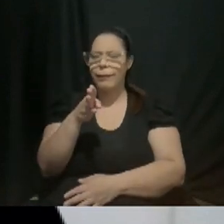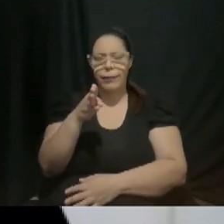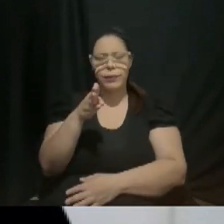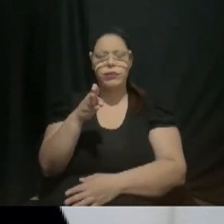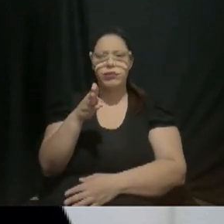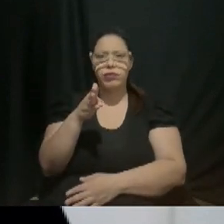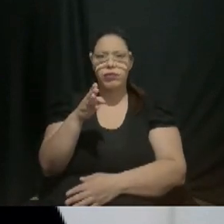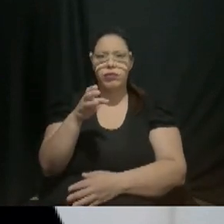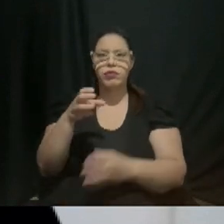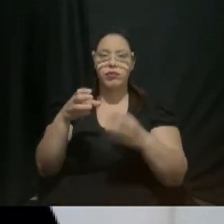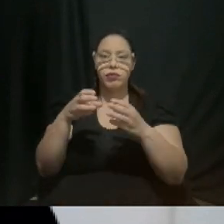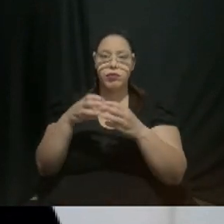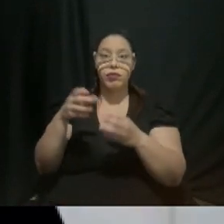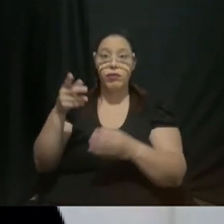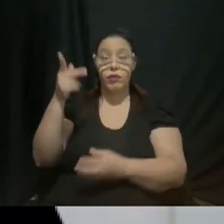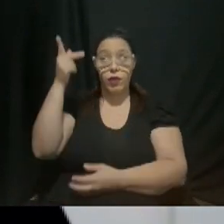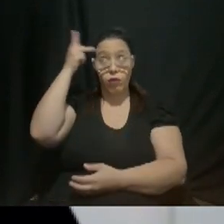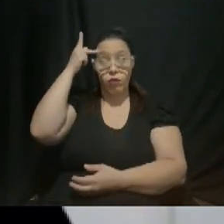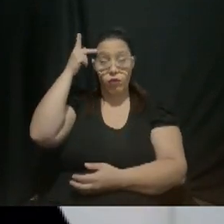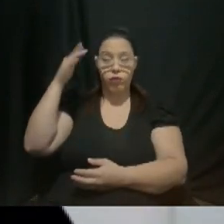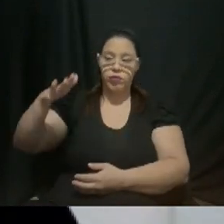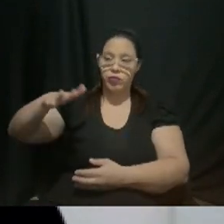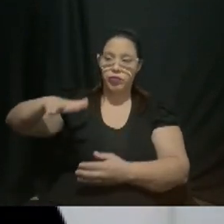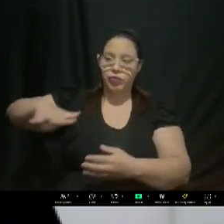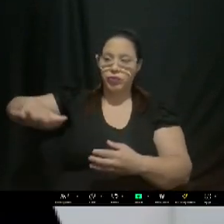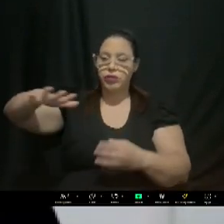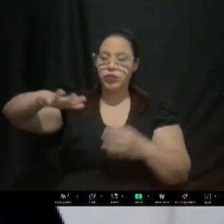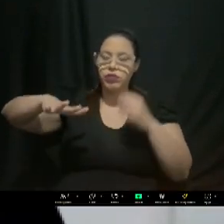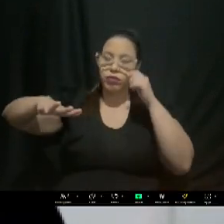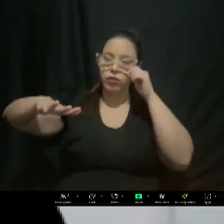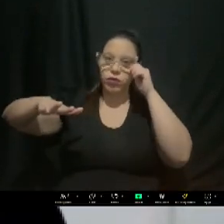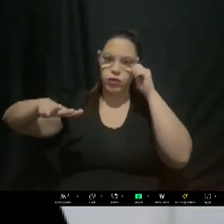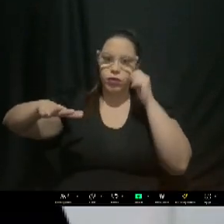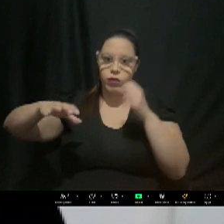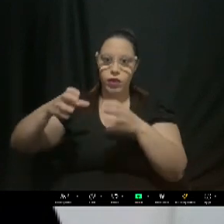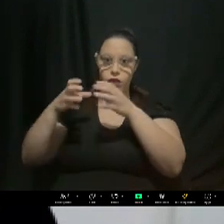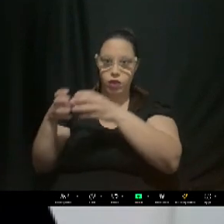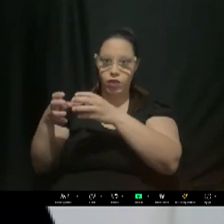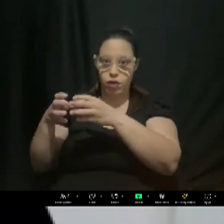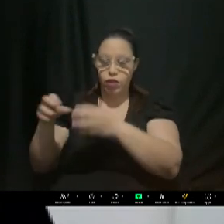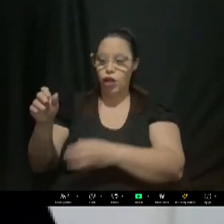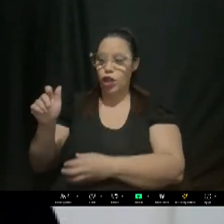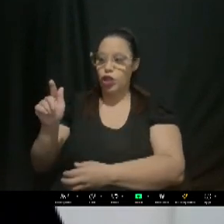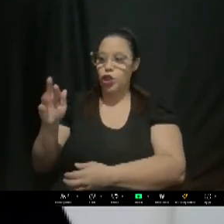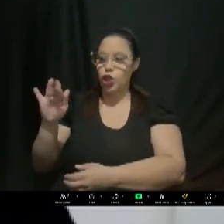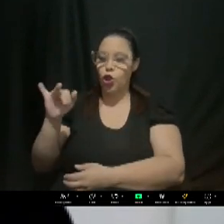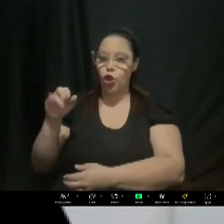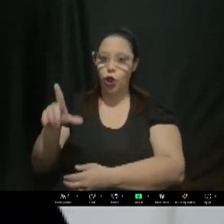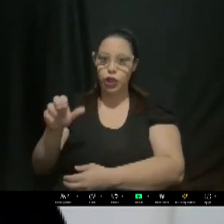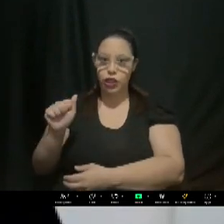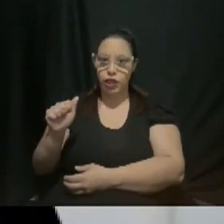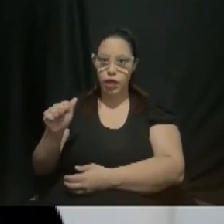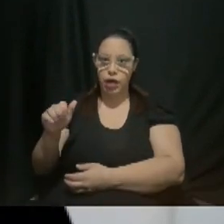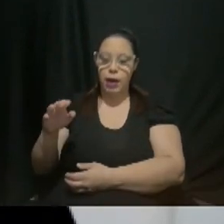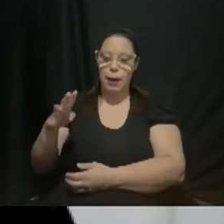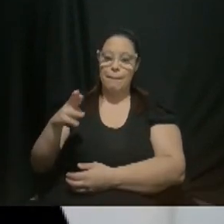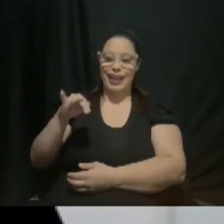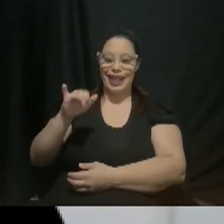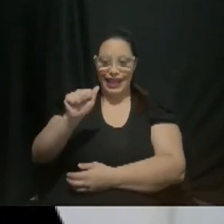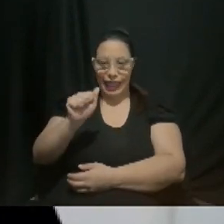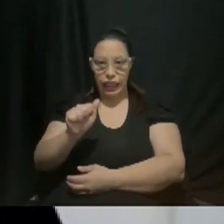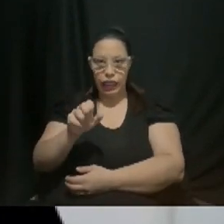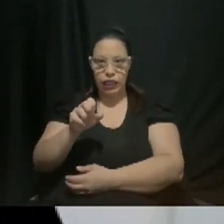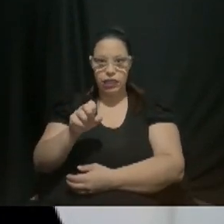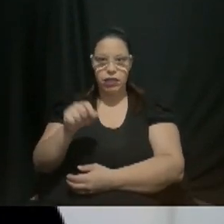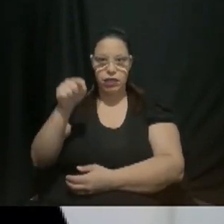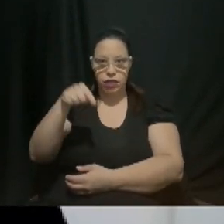ali dentro de uma região geológica que a gente chama, que é uma bacia sedimentar, então tende a intensificar,